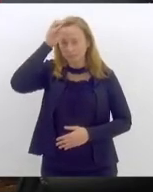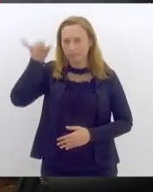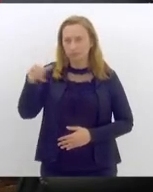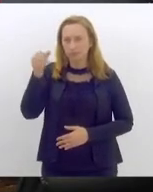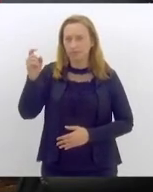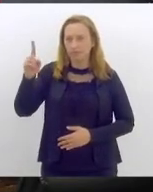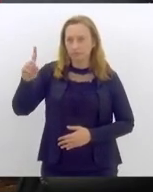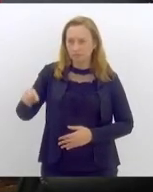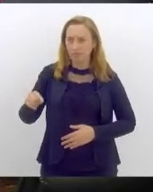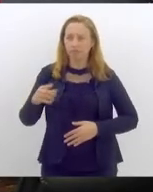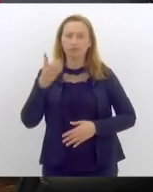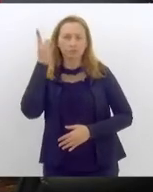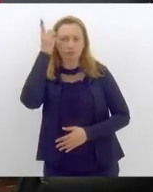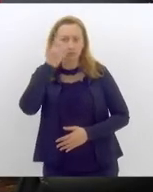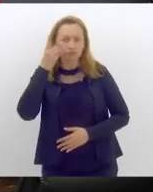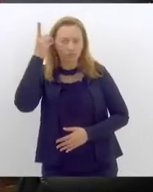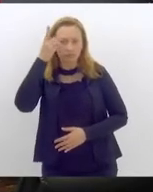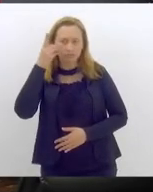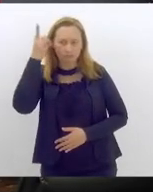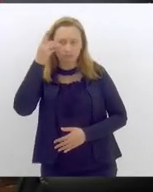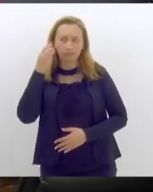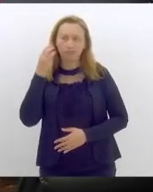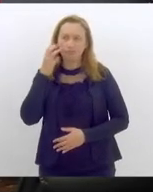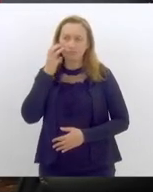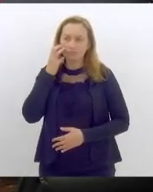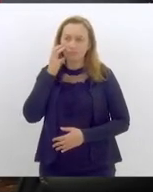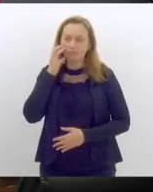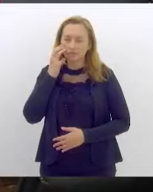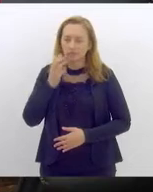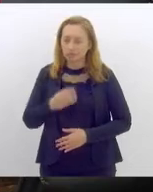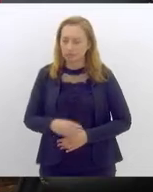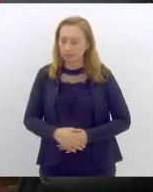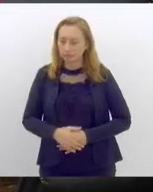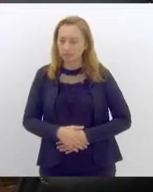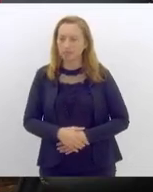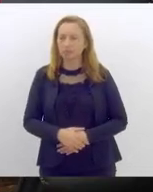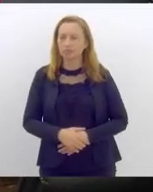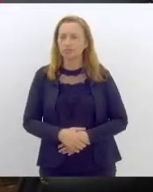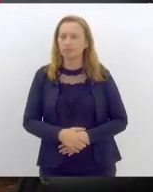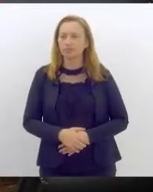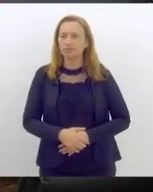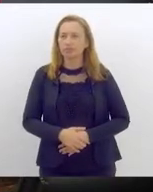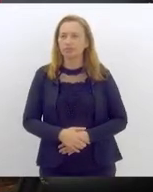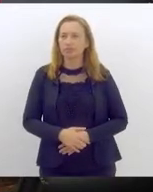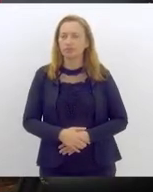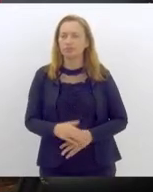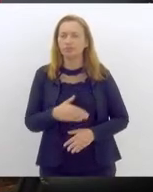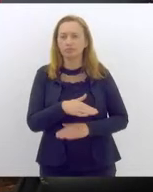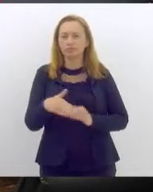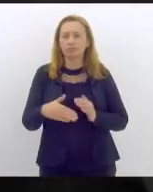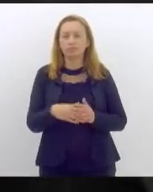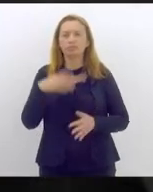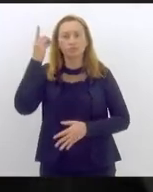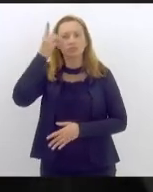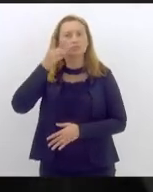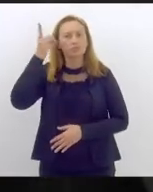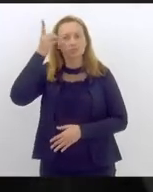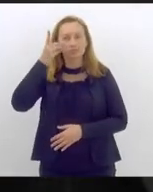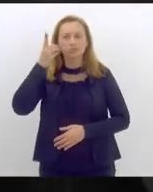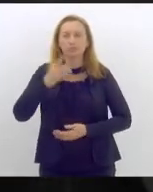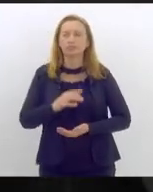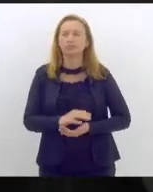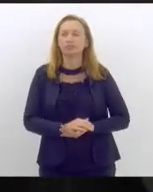senhor Deputado waldeck Carneiro senhoras e senhores deputados